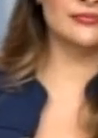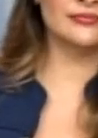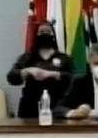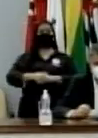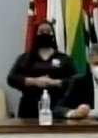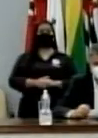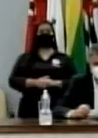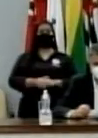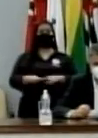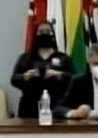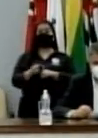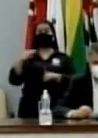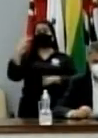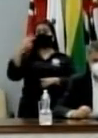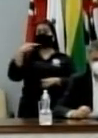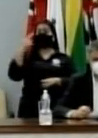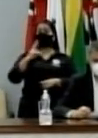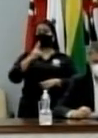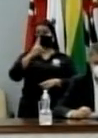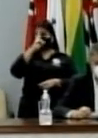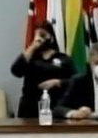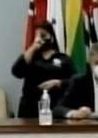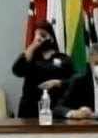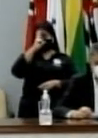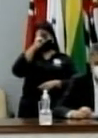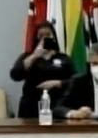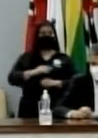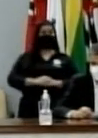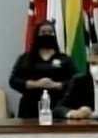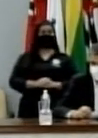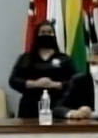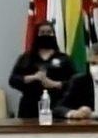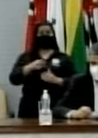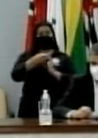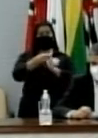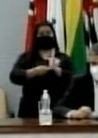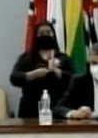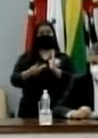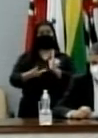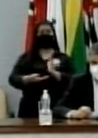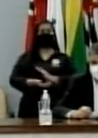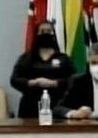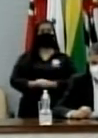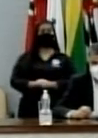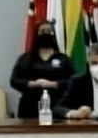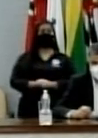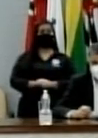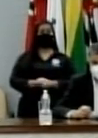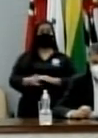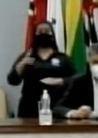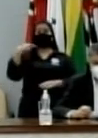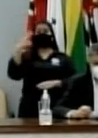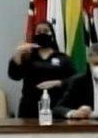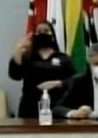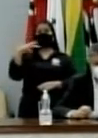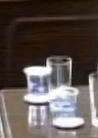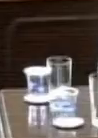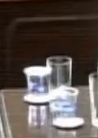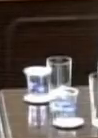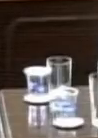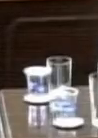reuniões. A SEI, Comissão Especial de Inquérito que investiga denúncias de irregularidades trabalhistas nos contratos das